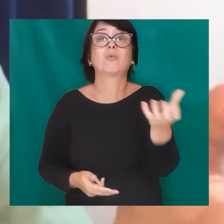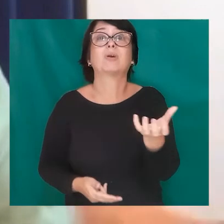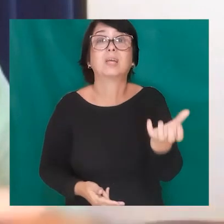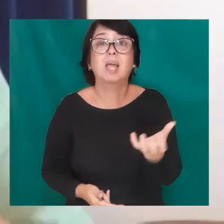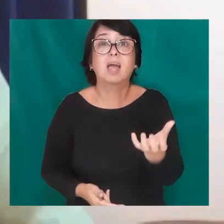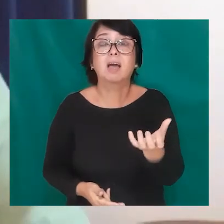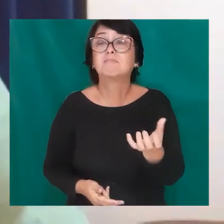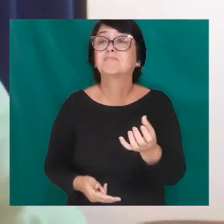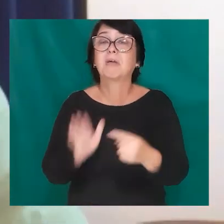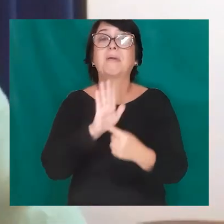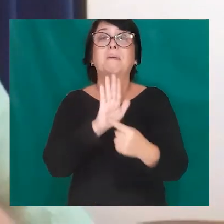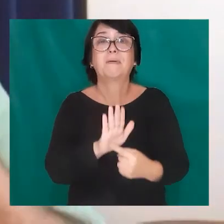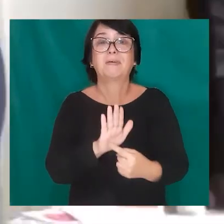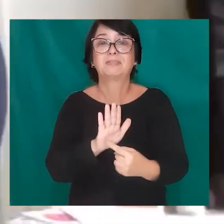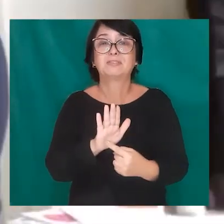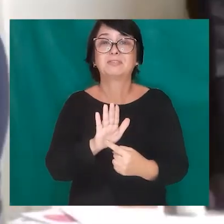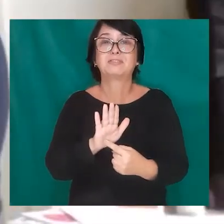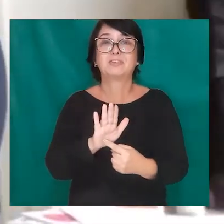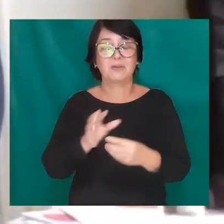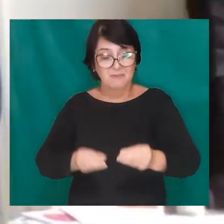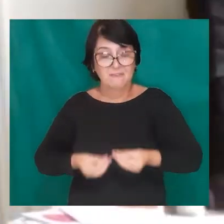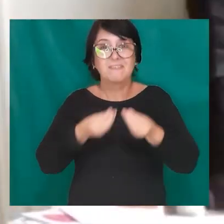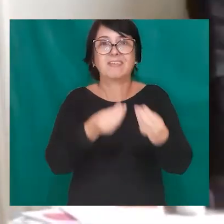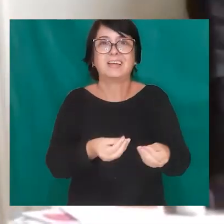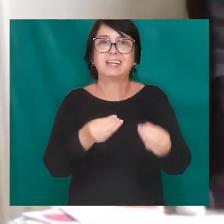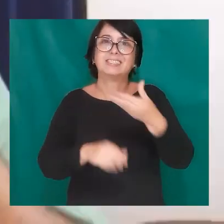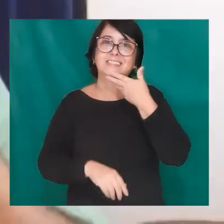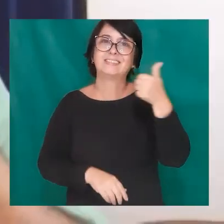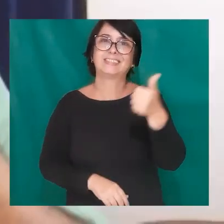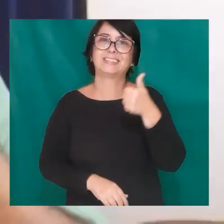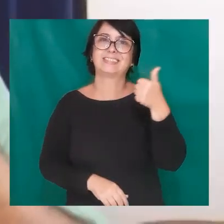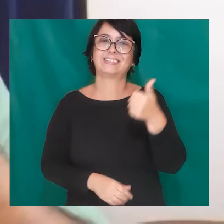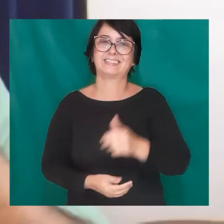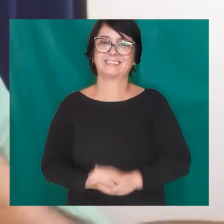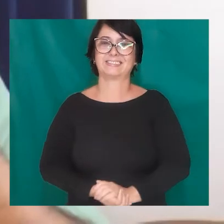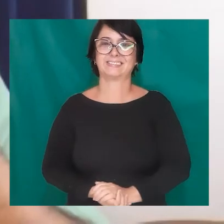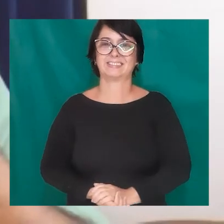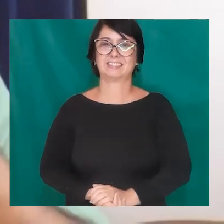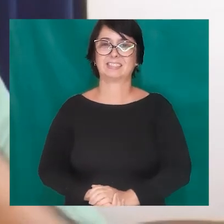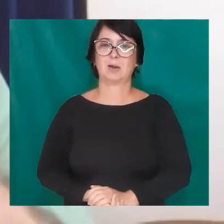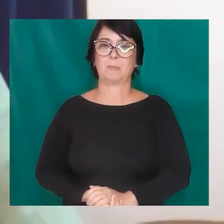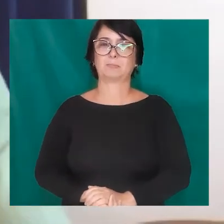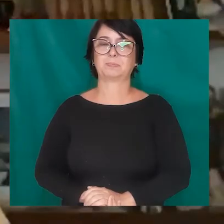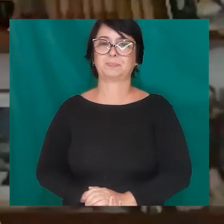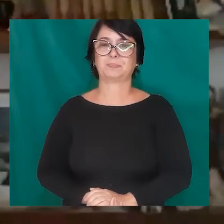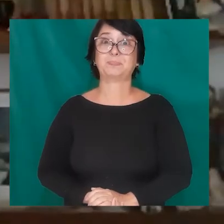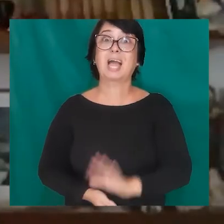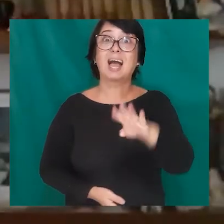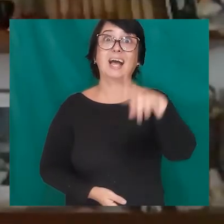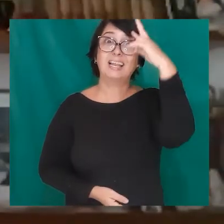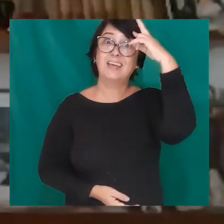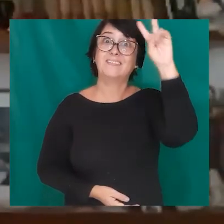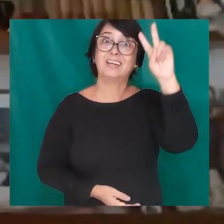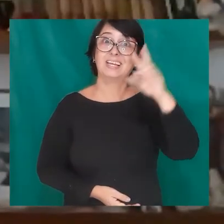está procurando mesmo, né? Isso, você procura oferecer o melhor, né? Muito interessante. Antônio, você falou disso, me lembrei de uma história de um